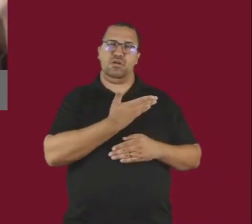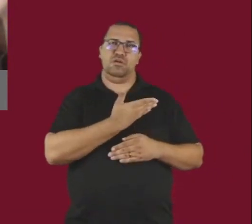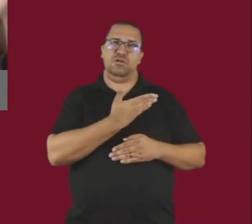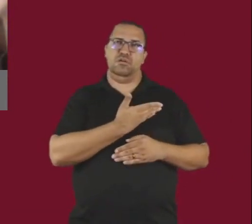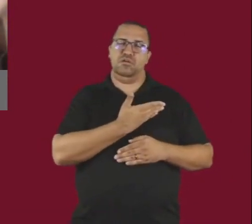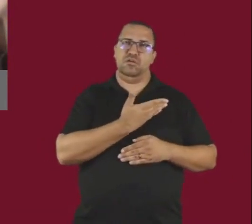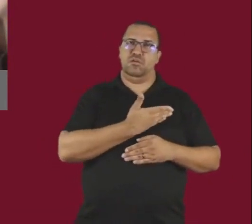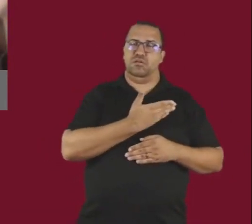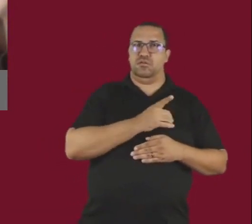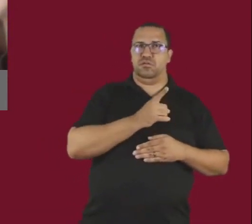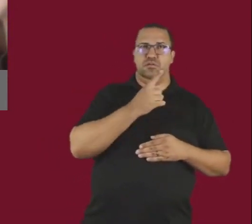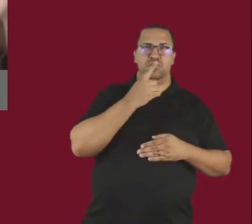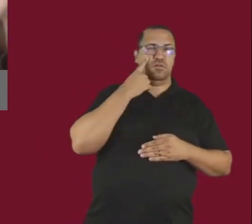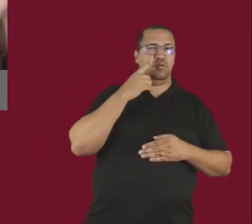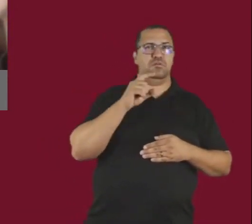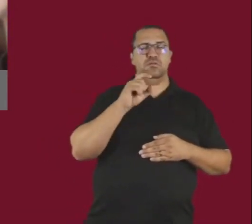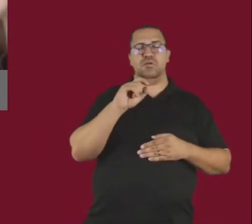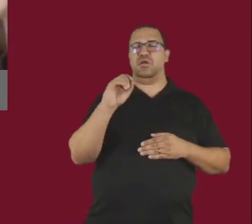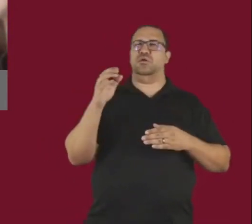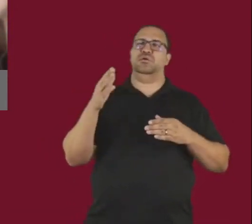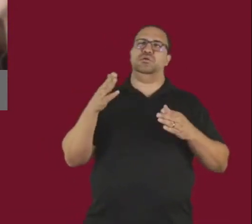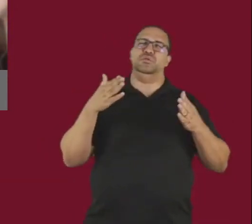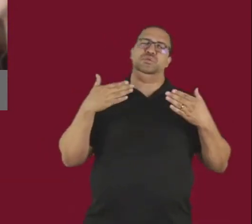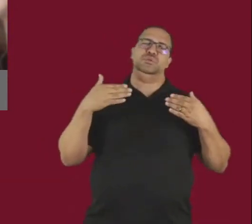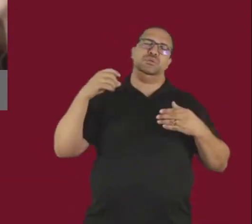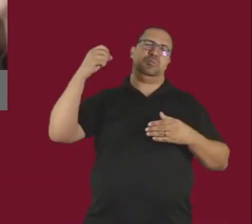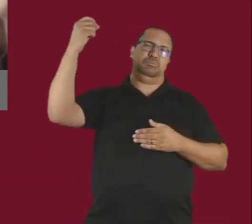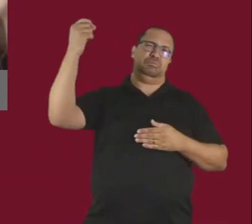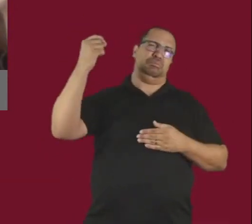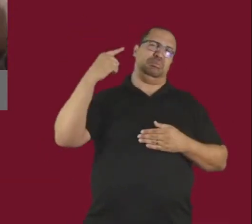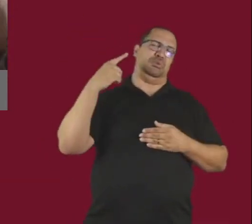estava especialmente quente, e eu